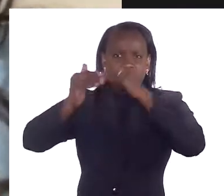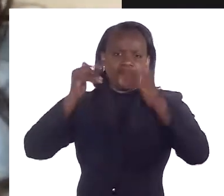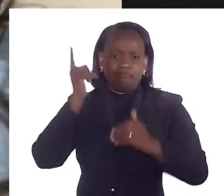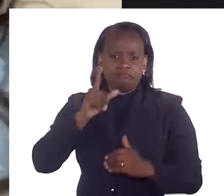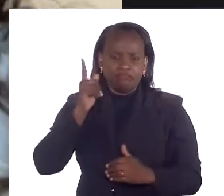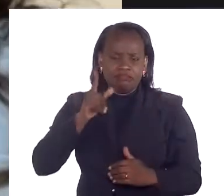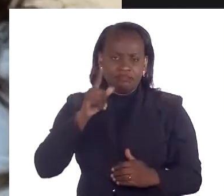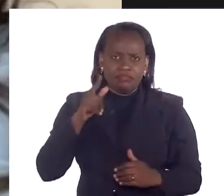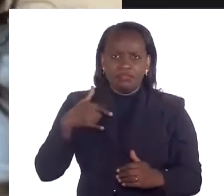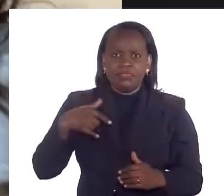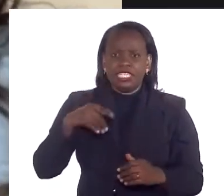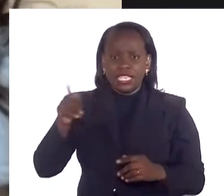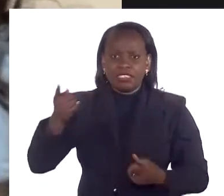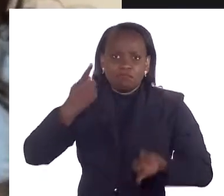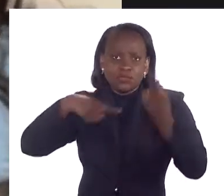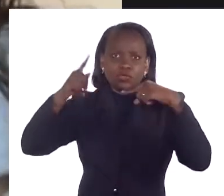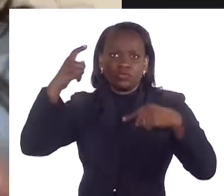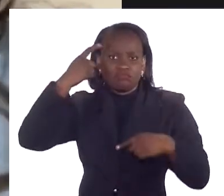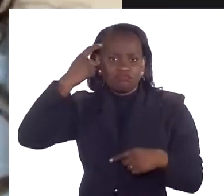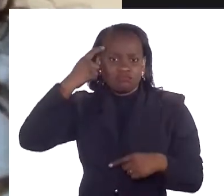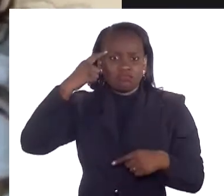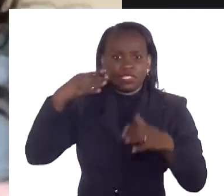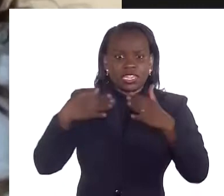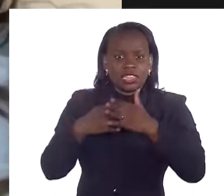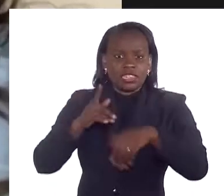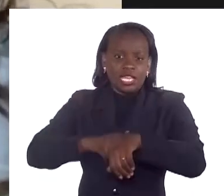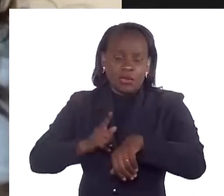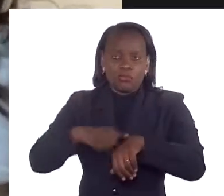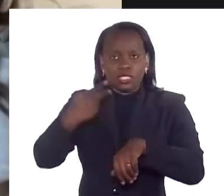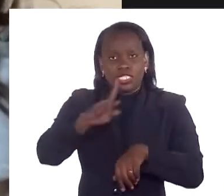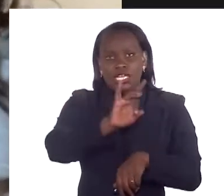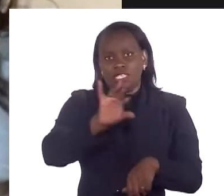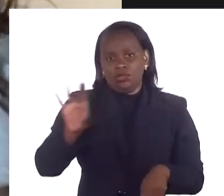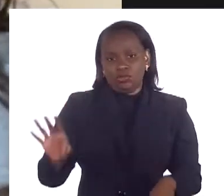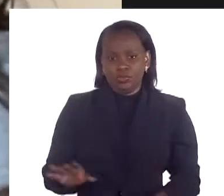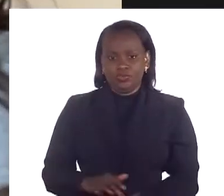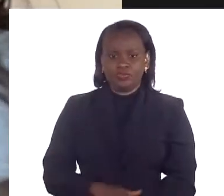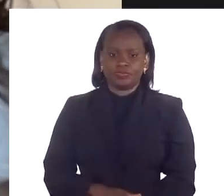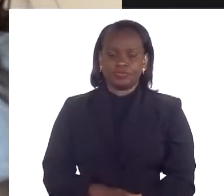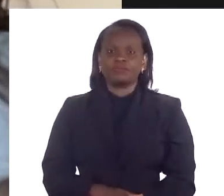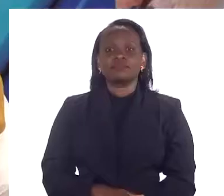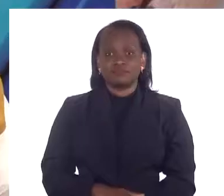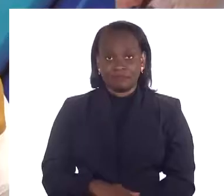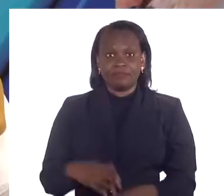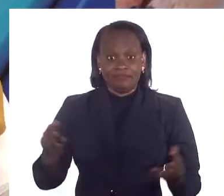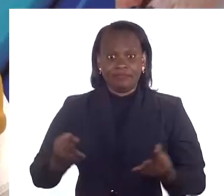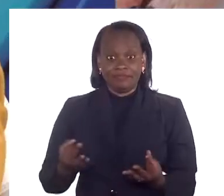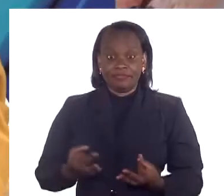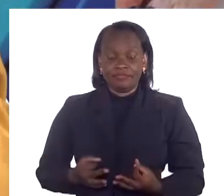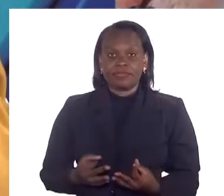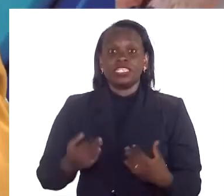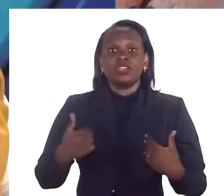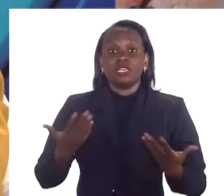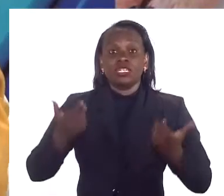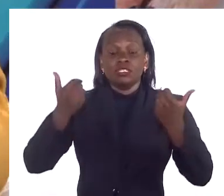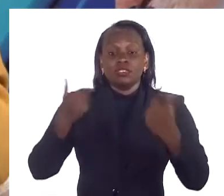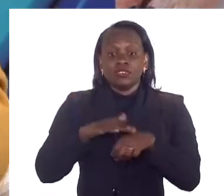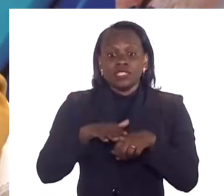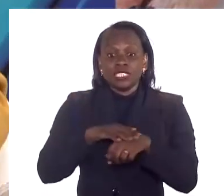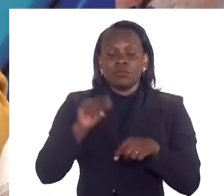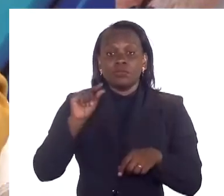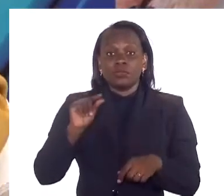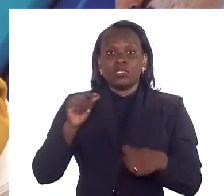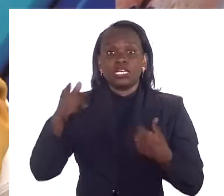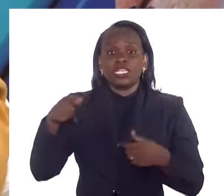se desenvolver dentro da sua potencialidade, dentro do tempo de cada sujeito. Perfeito. E aí eu queria falar um